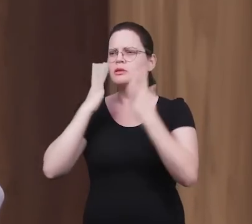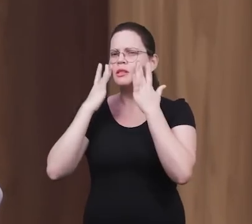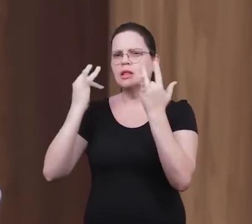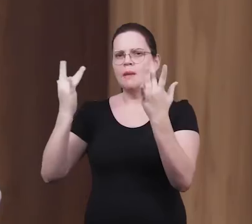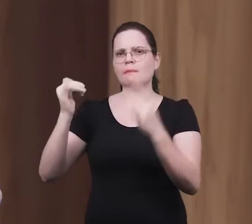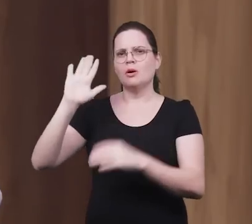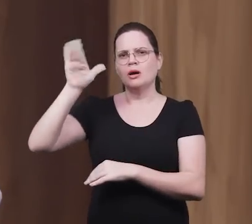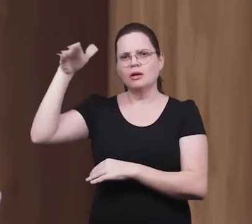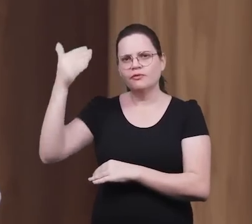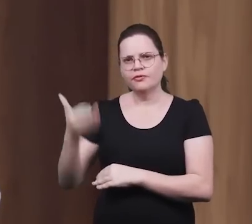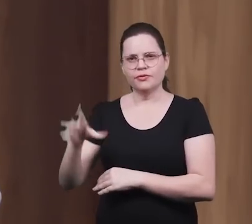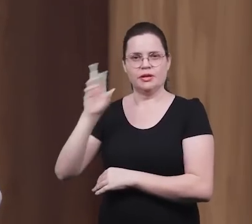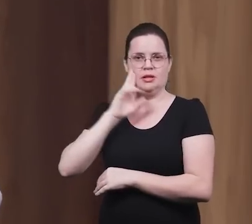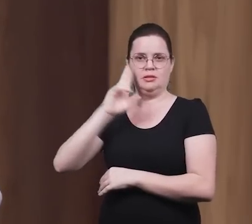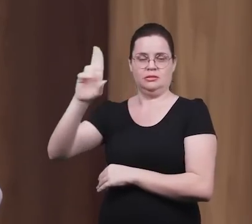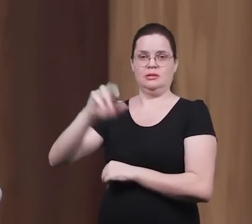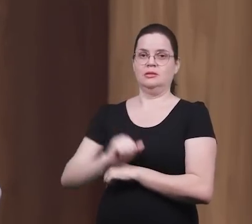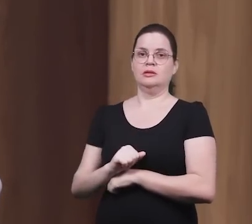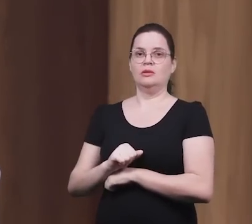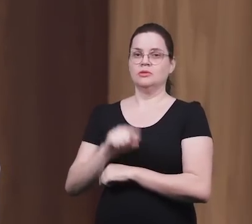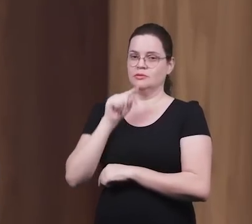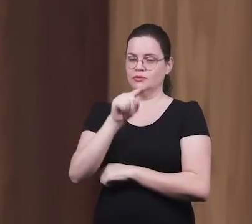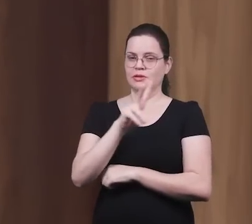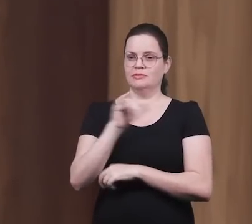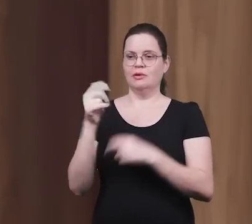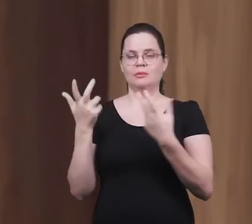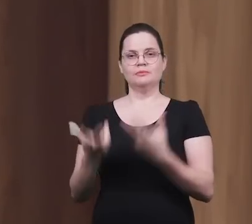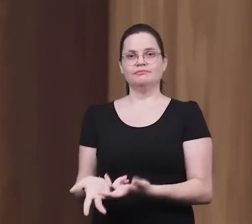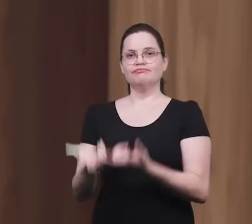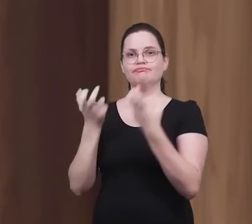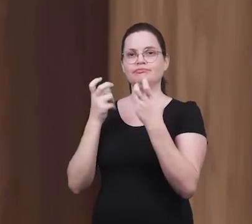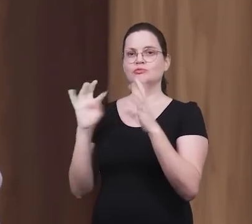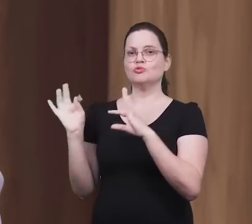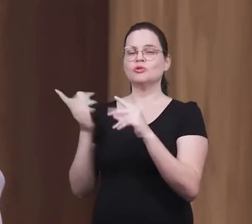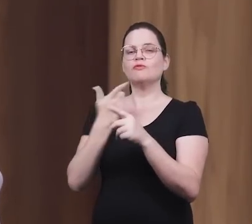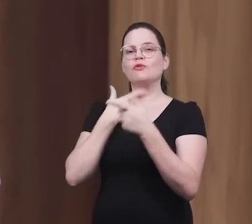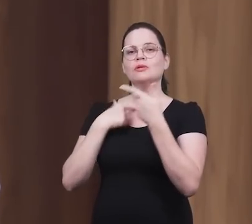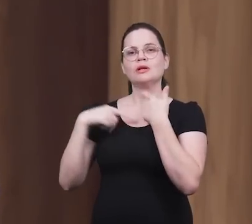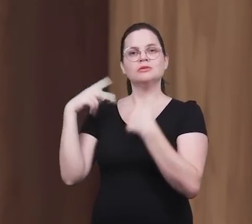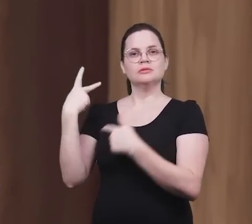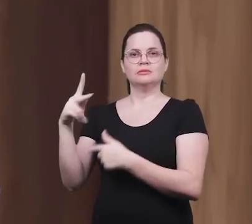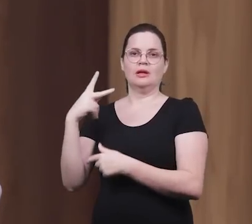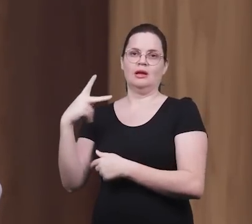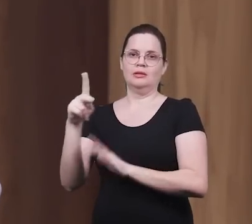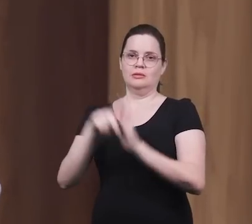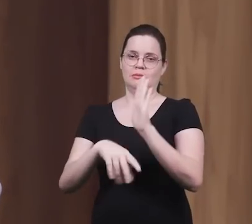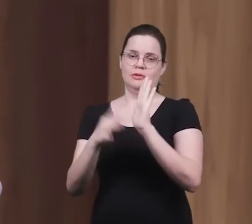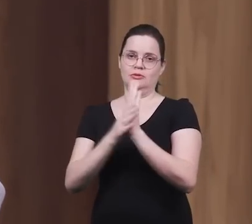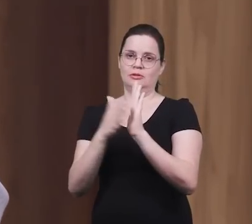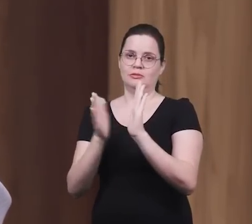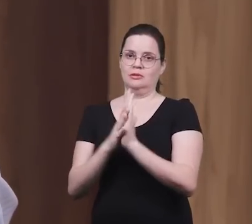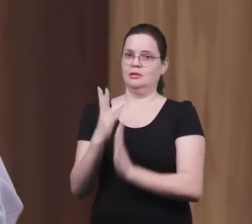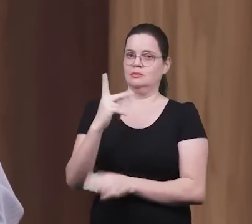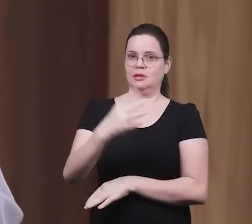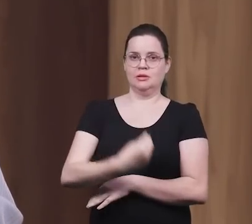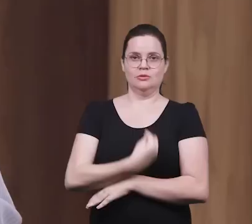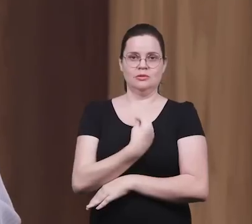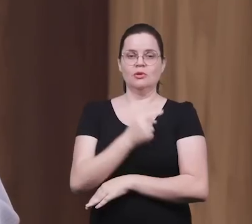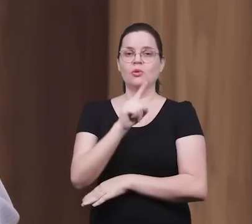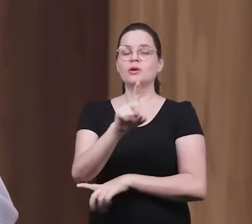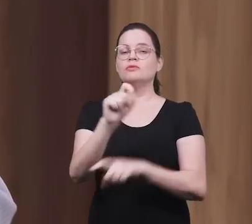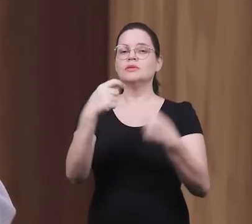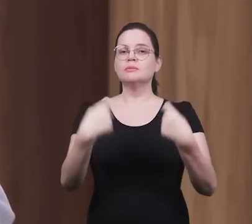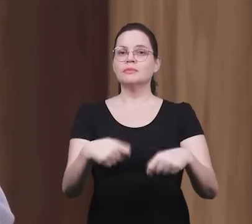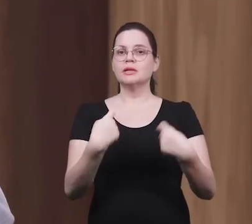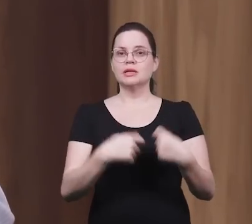Senhor, temor diante de Deus, para identificar aquilo que é a vontade do Senhor na sua vida. O que você